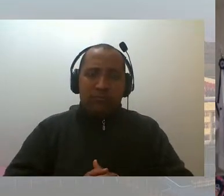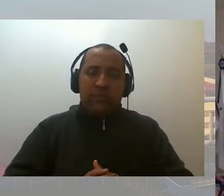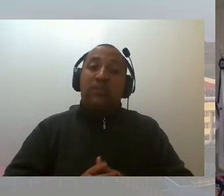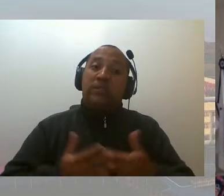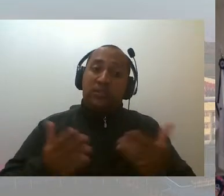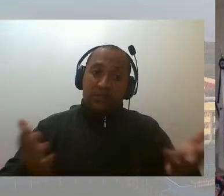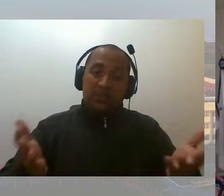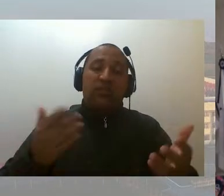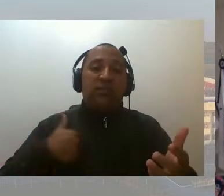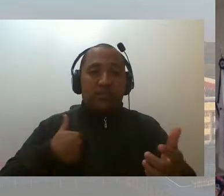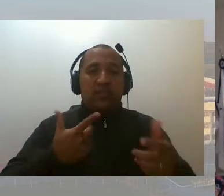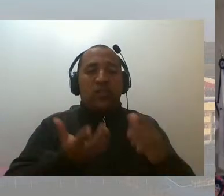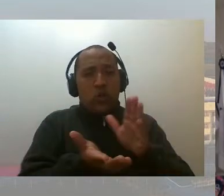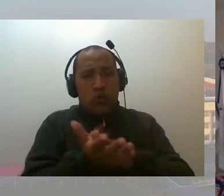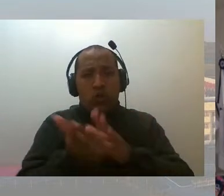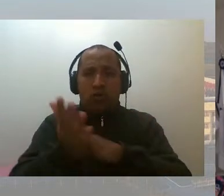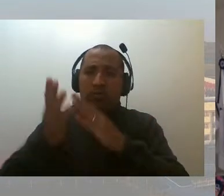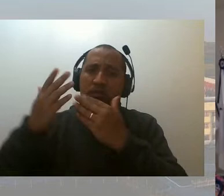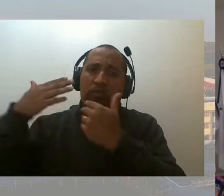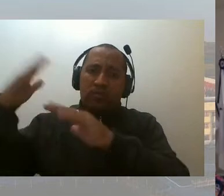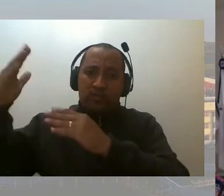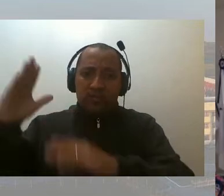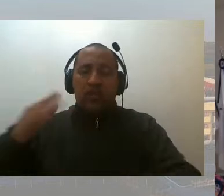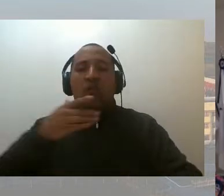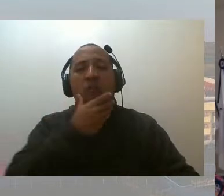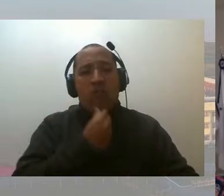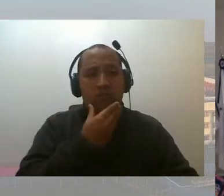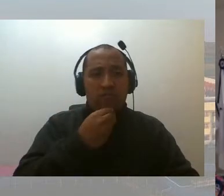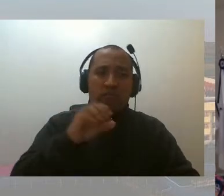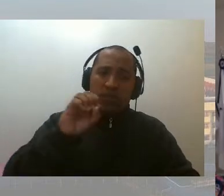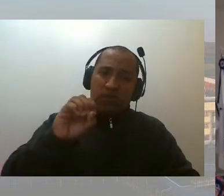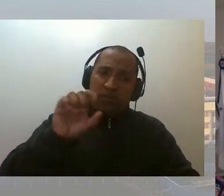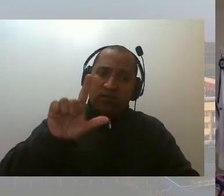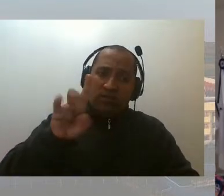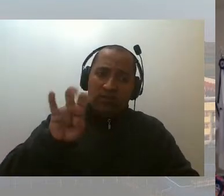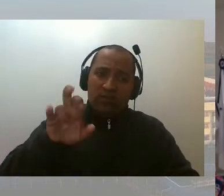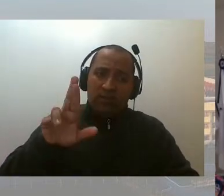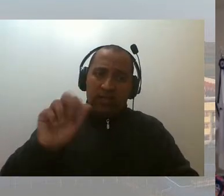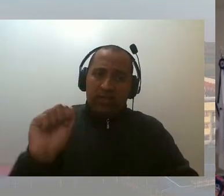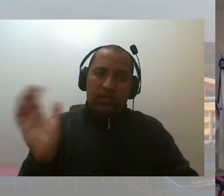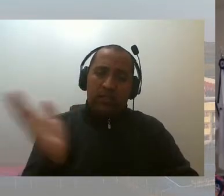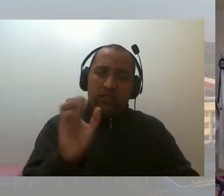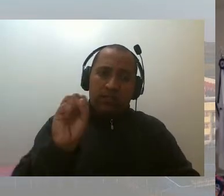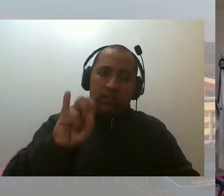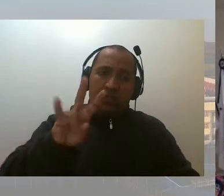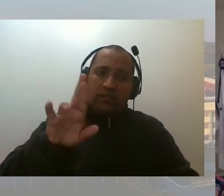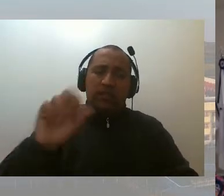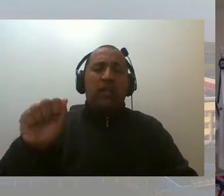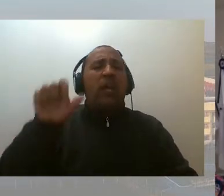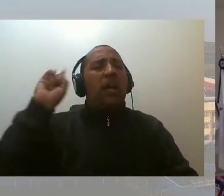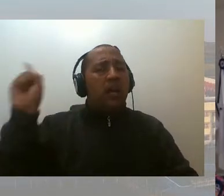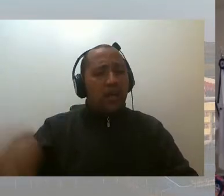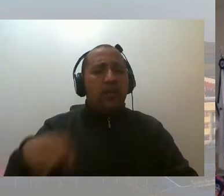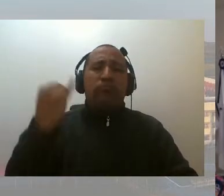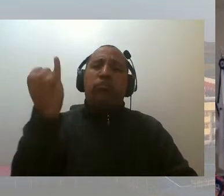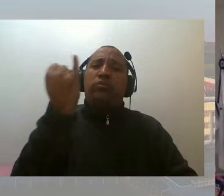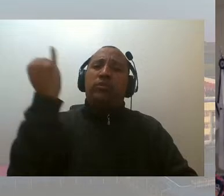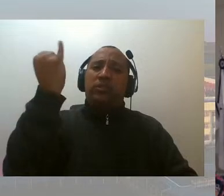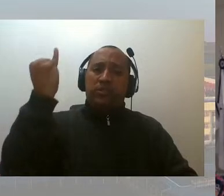Assim, a homenagem de personalidades como Oliveira Silveira são fundamentais para reivindicar